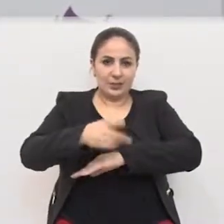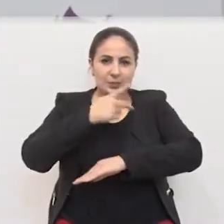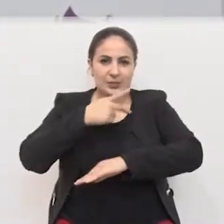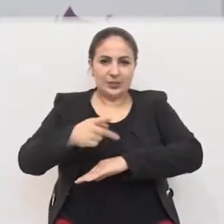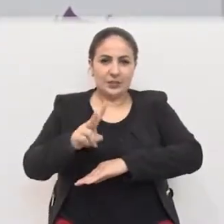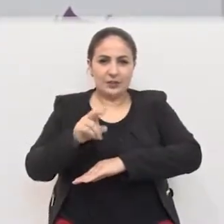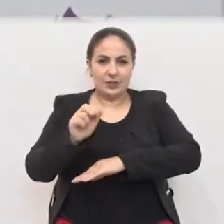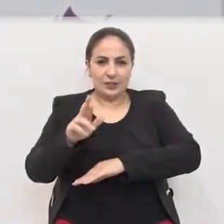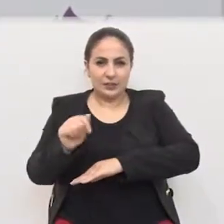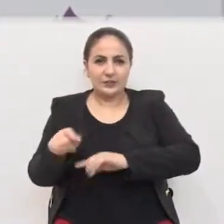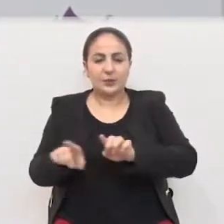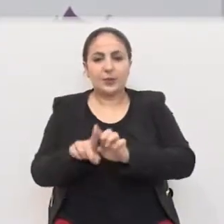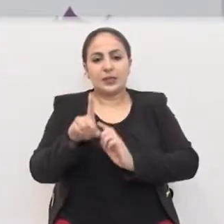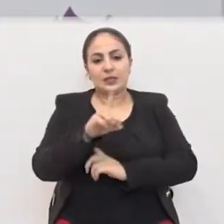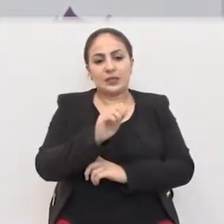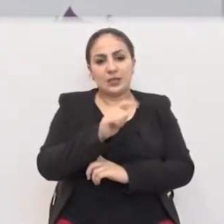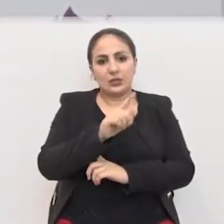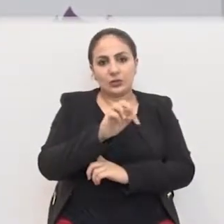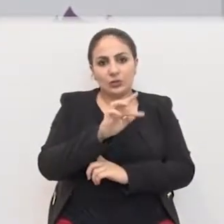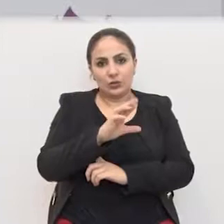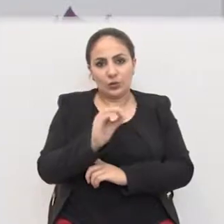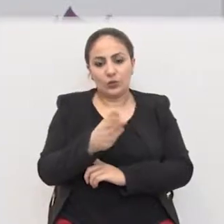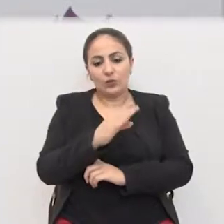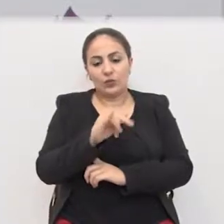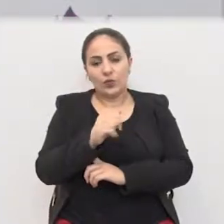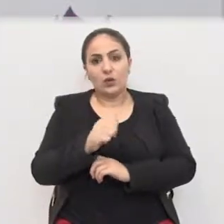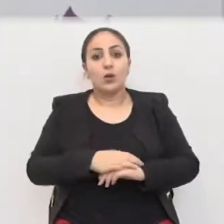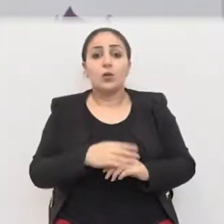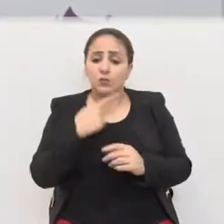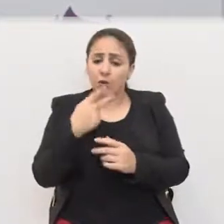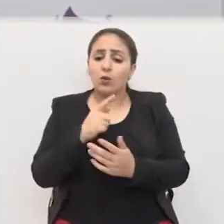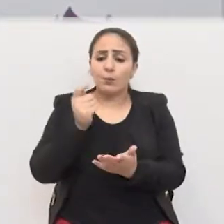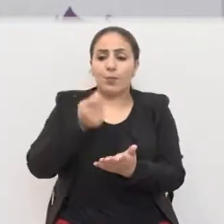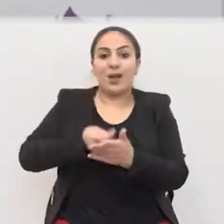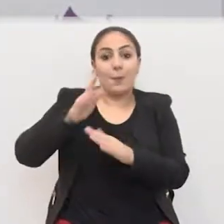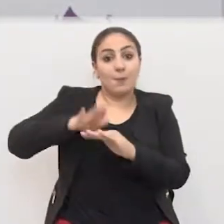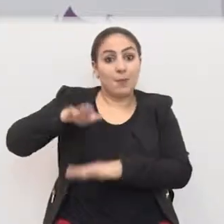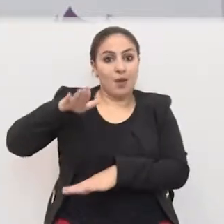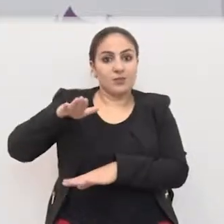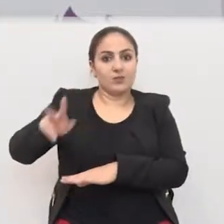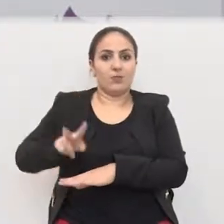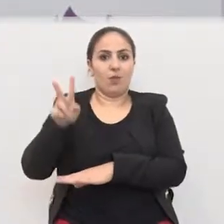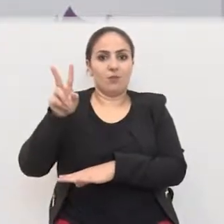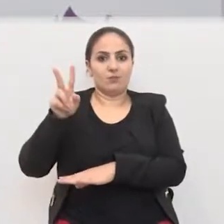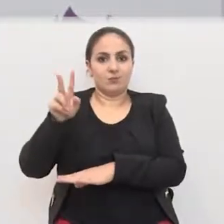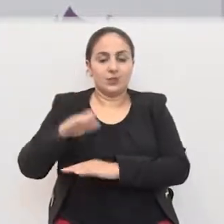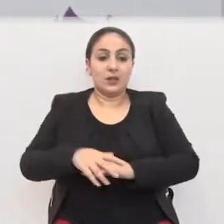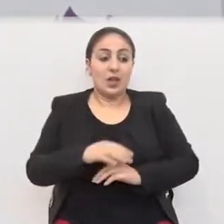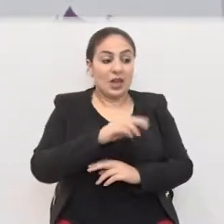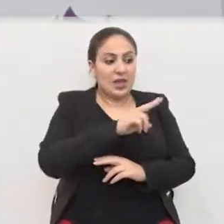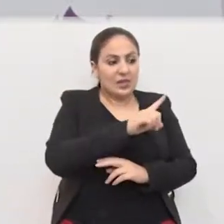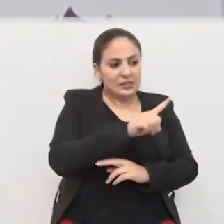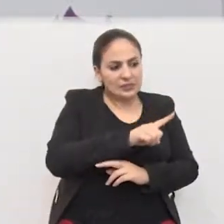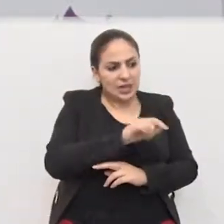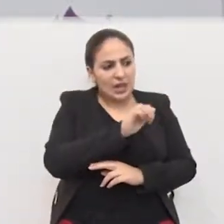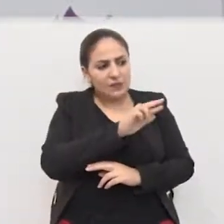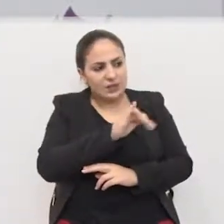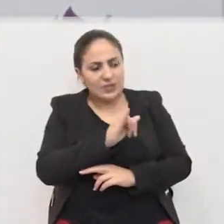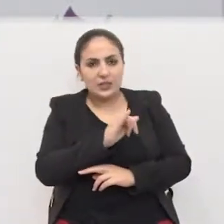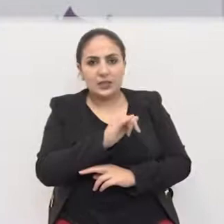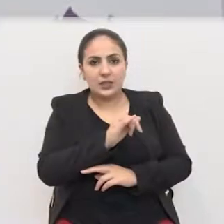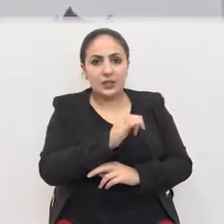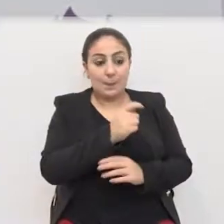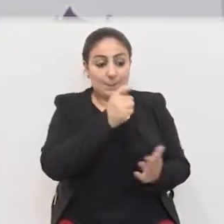E colocou que ele cobre o valor apresentado pela empresa comercial Zafre, né? Enquanto o Zafre dá o